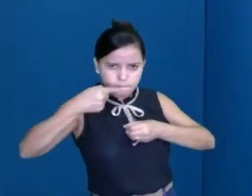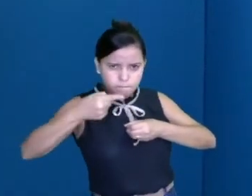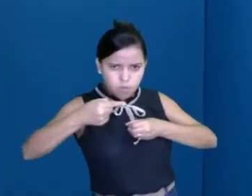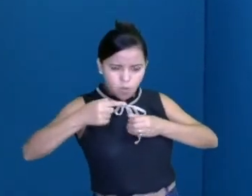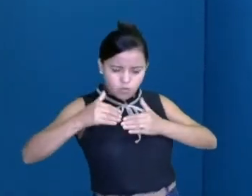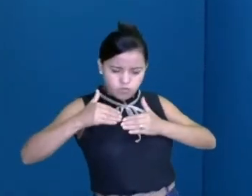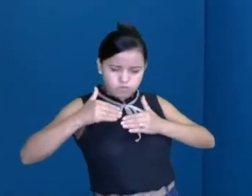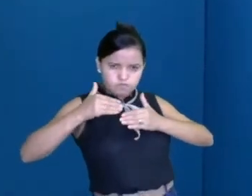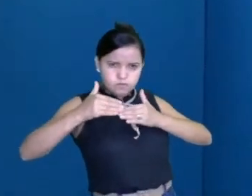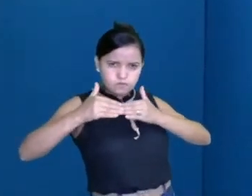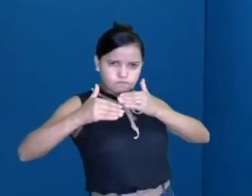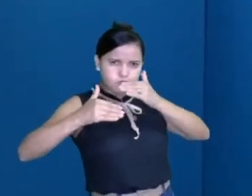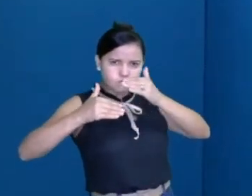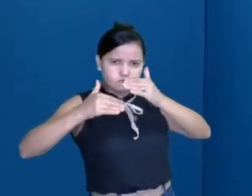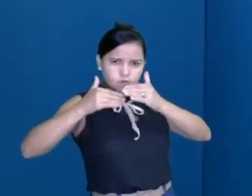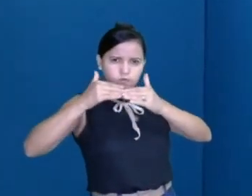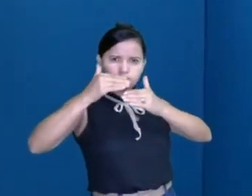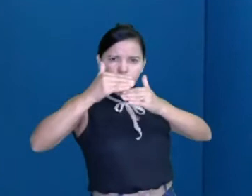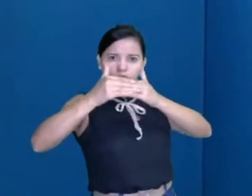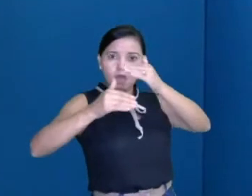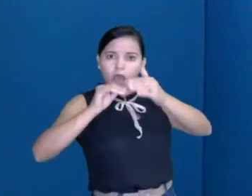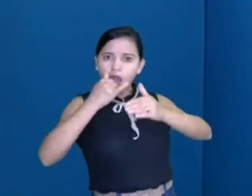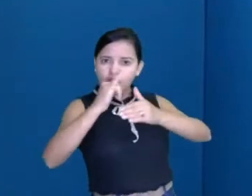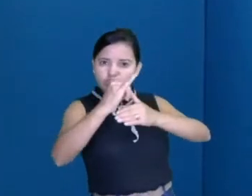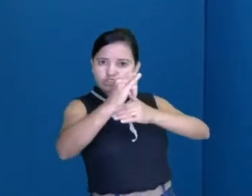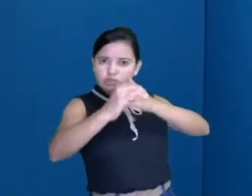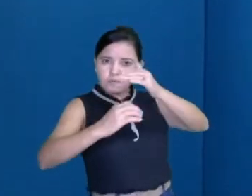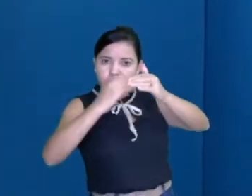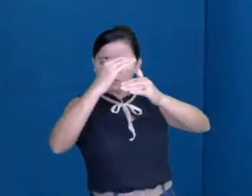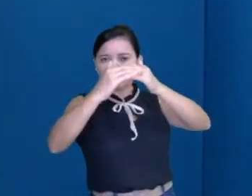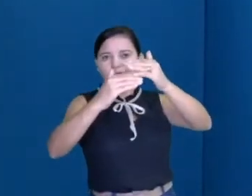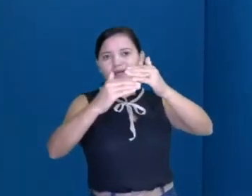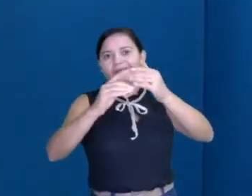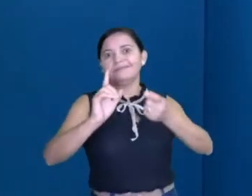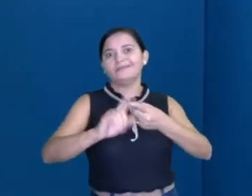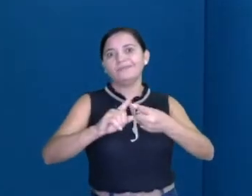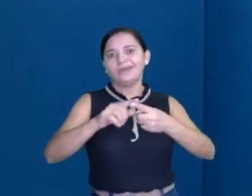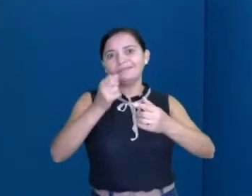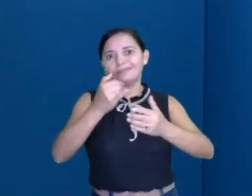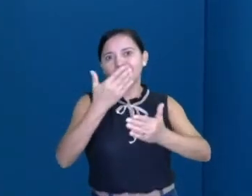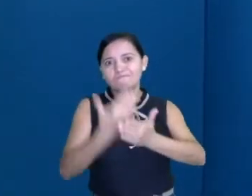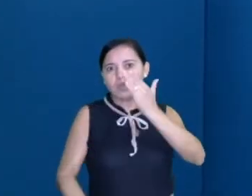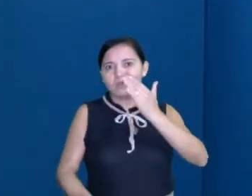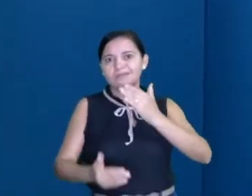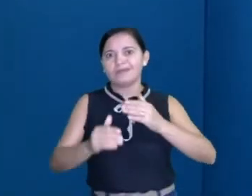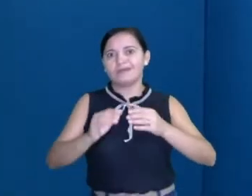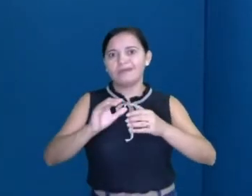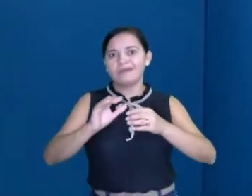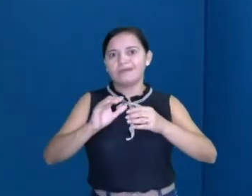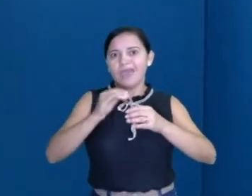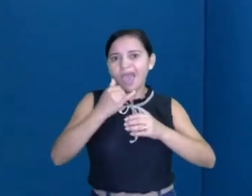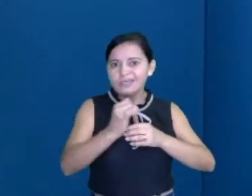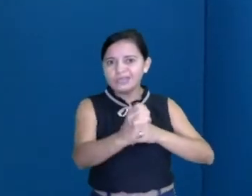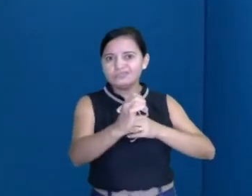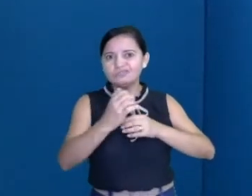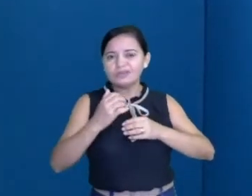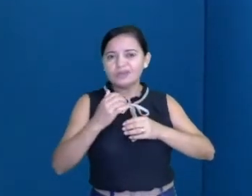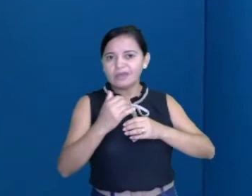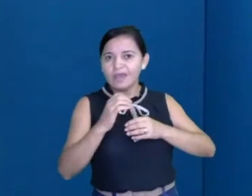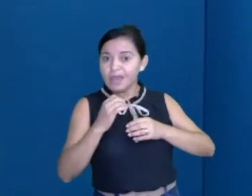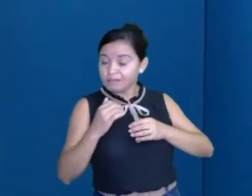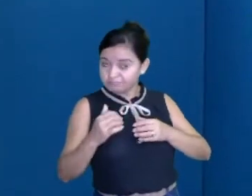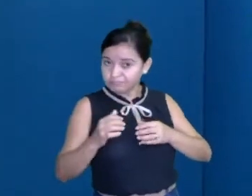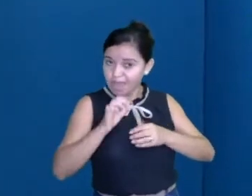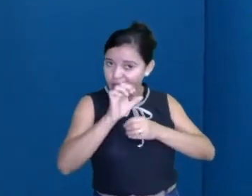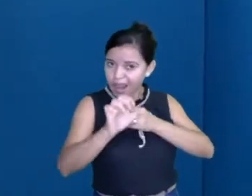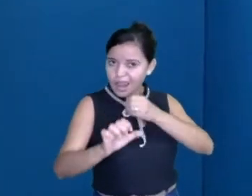ter uma rotação muito maior. E aí, quando ele também perde essa energia, ele vai emitir na forma de radiação de luz, a partir de uma forma de fóton.